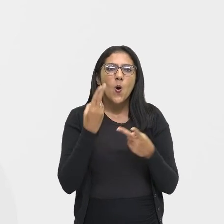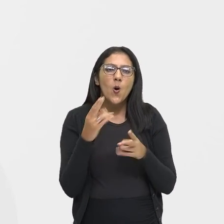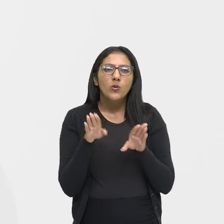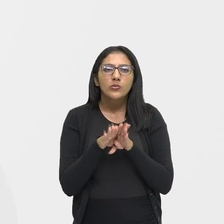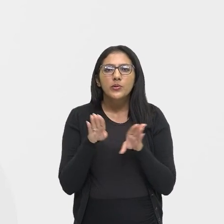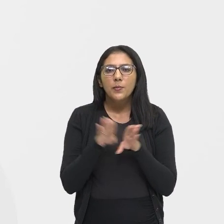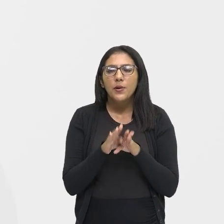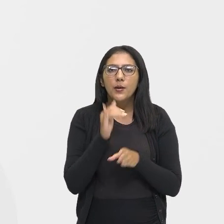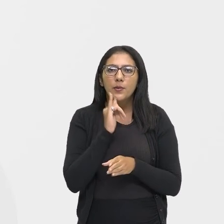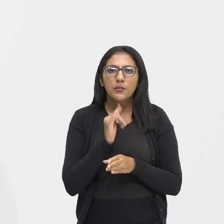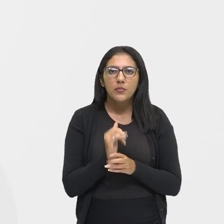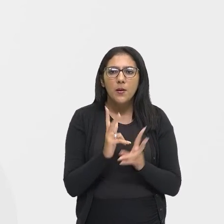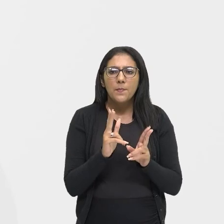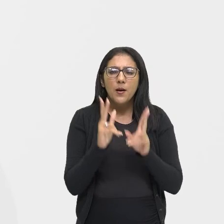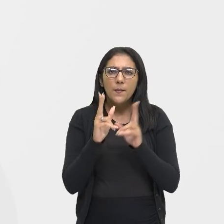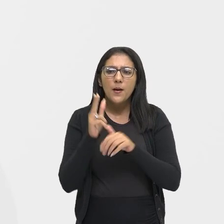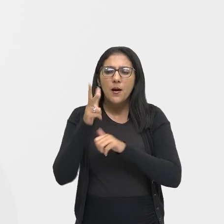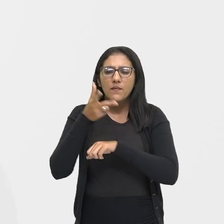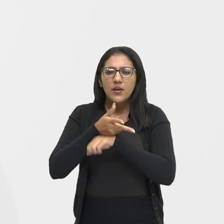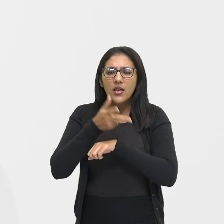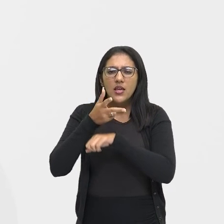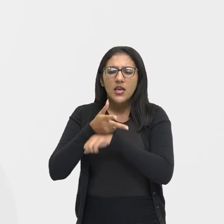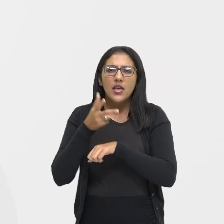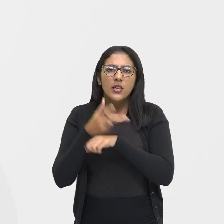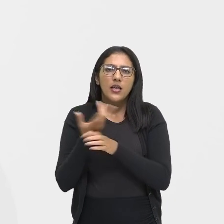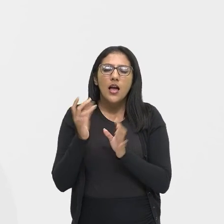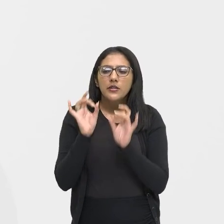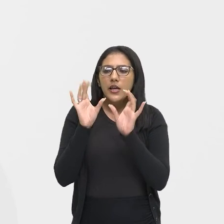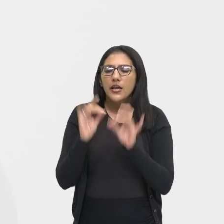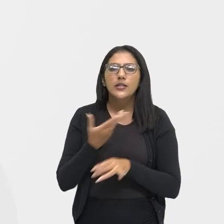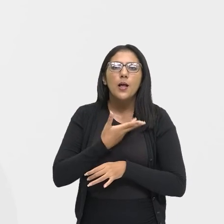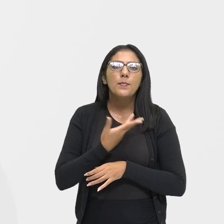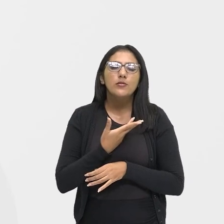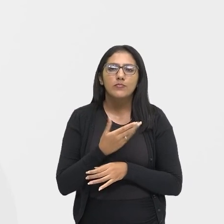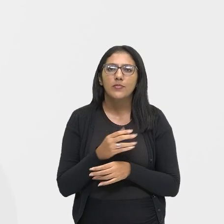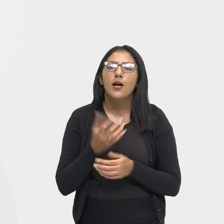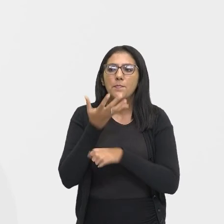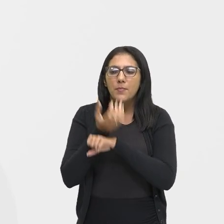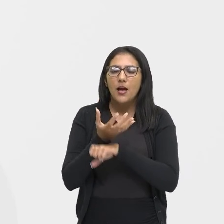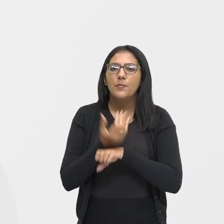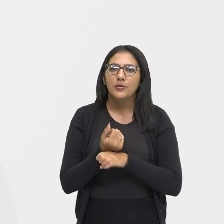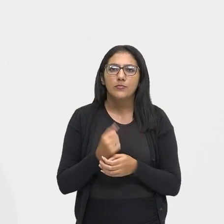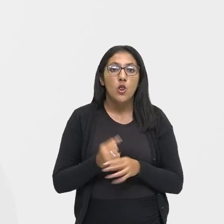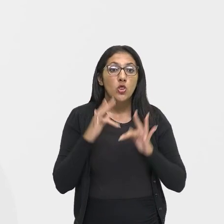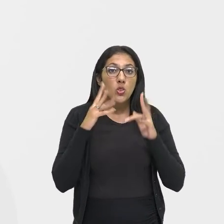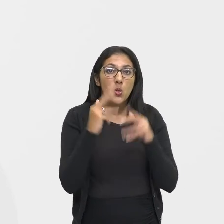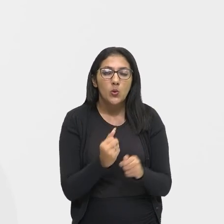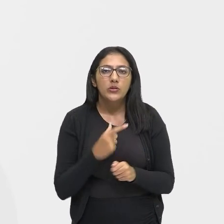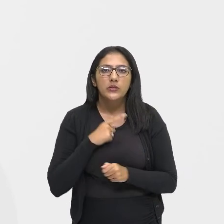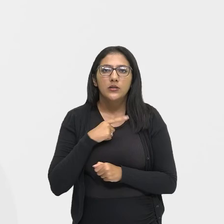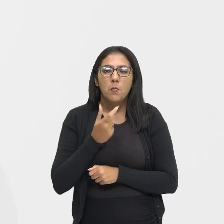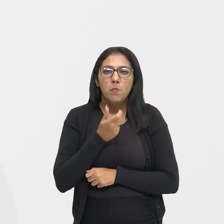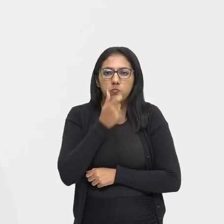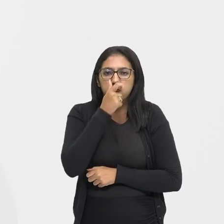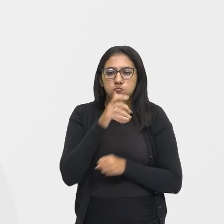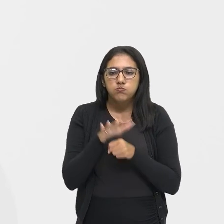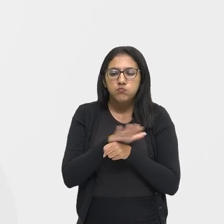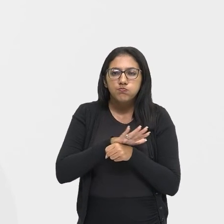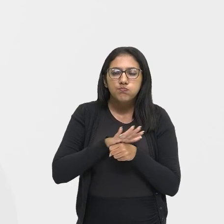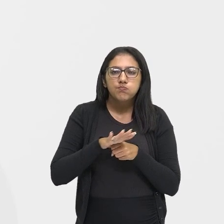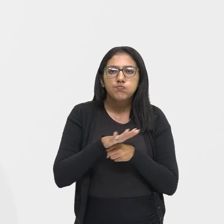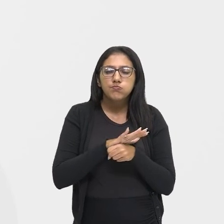ok? A primeira, apague aplicativos não utilizados. Nós temos mania de ir